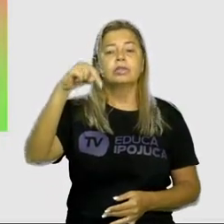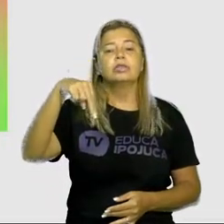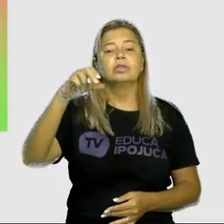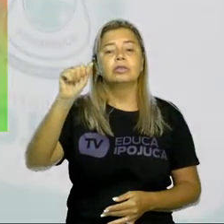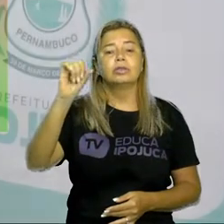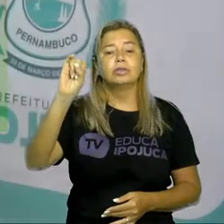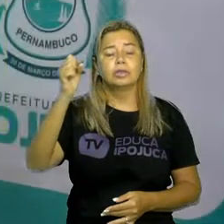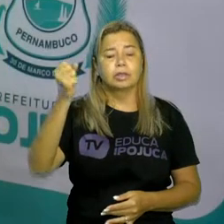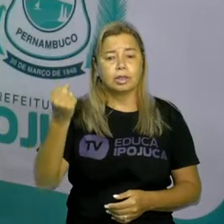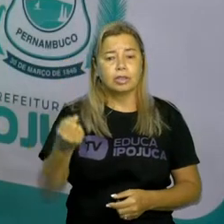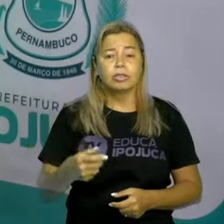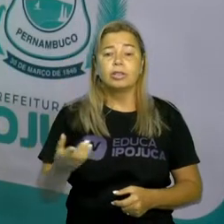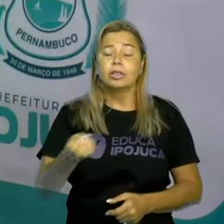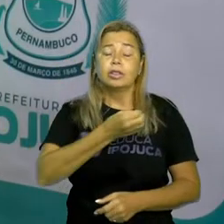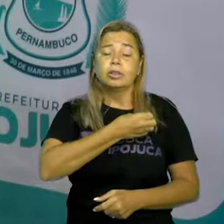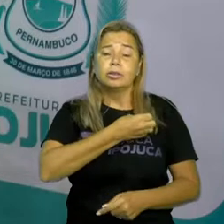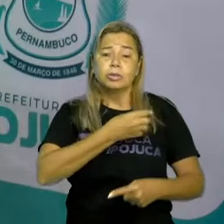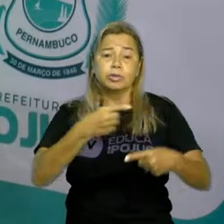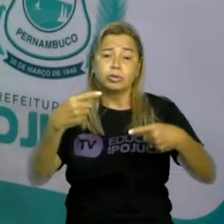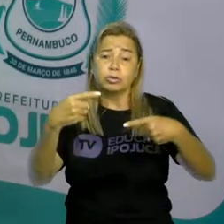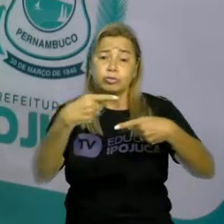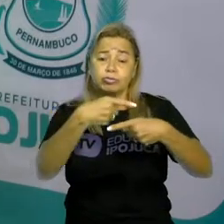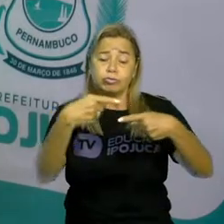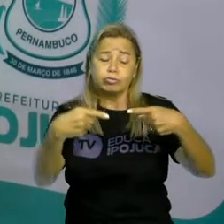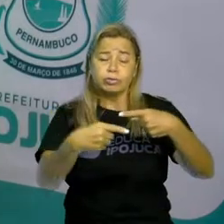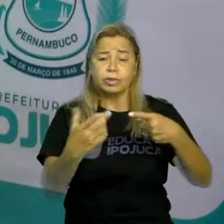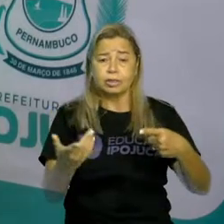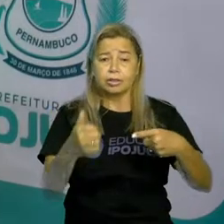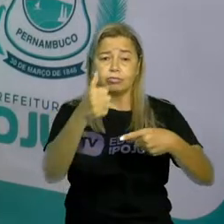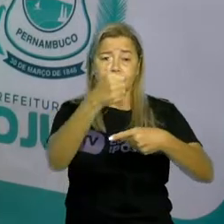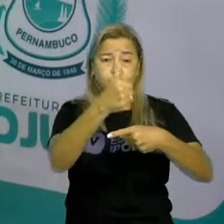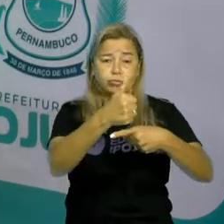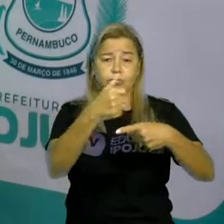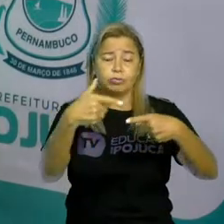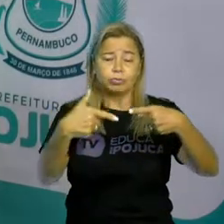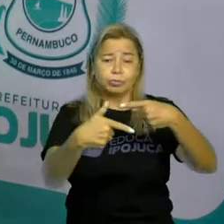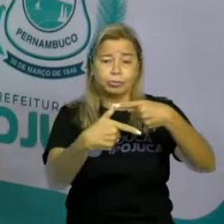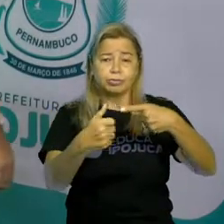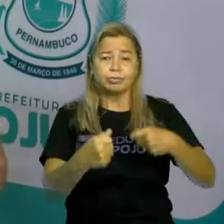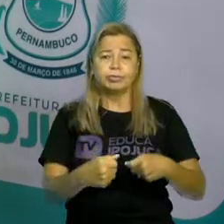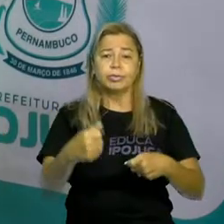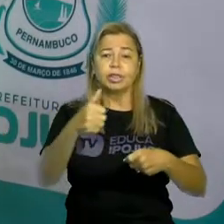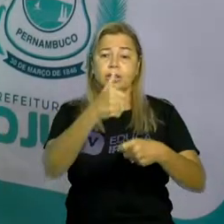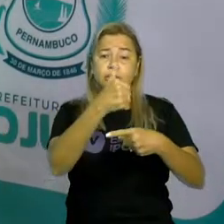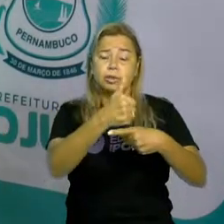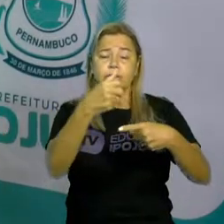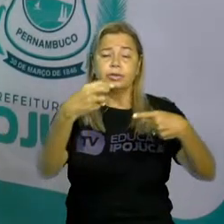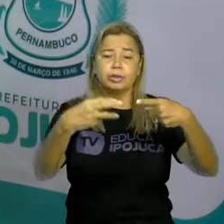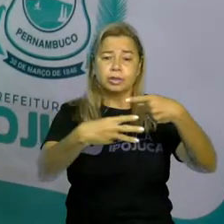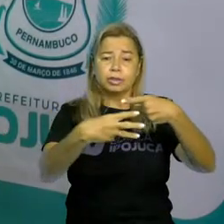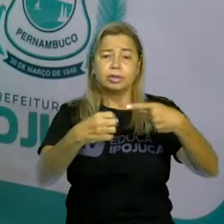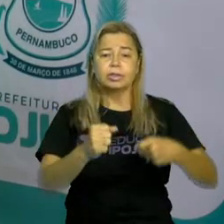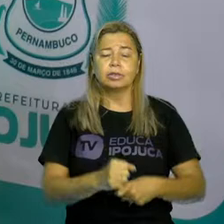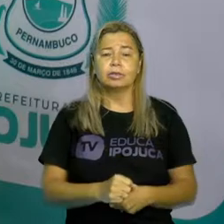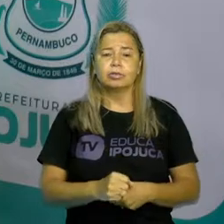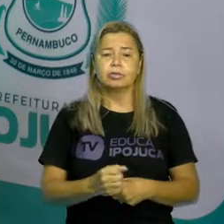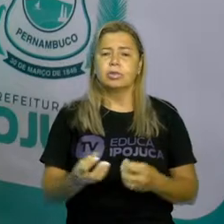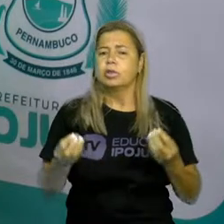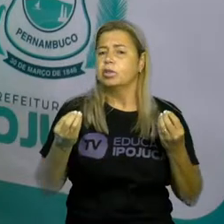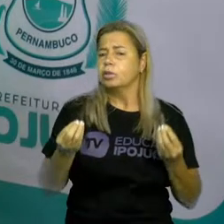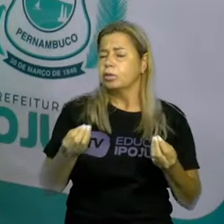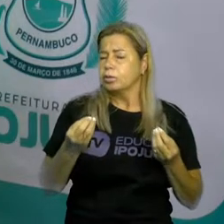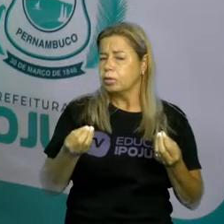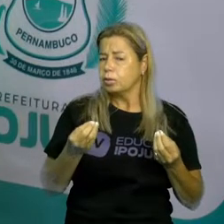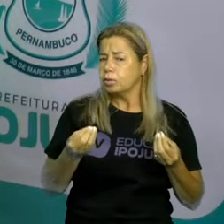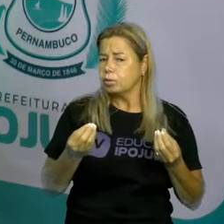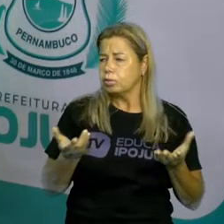gente chama de números racionais. Vê lá. Um meio, um terço. Como assim, professora? O que é